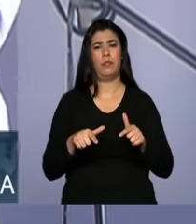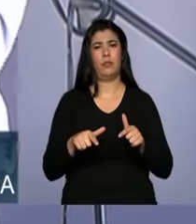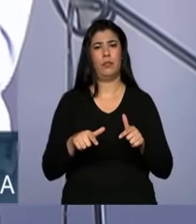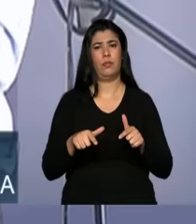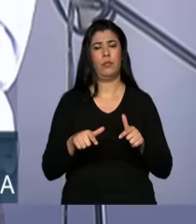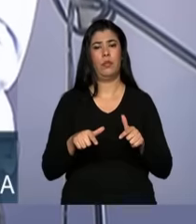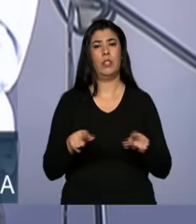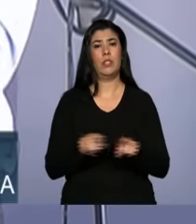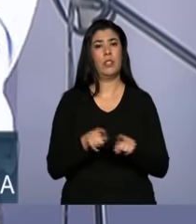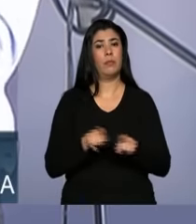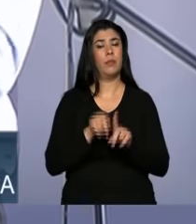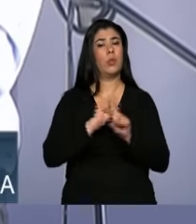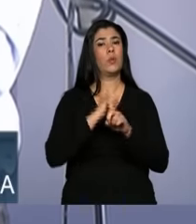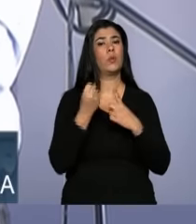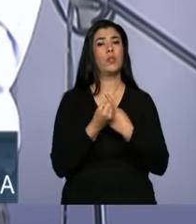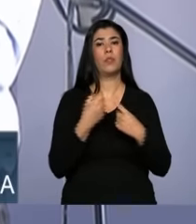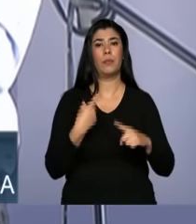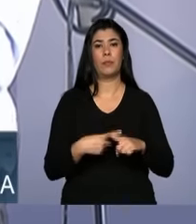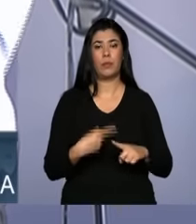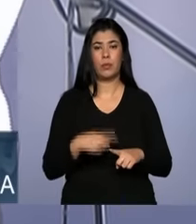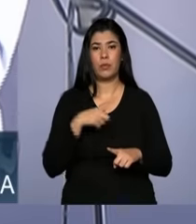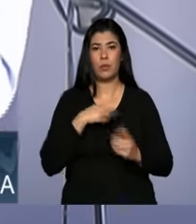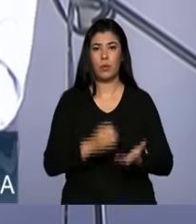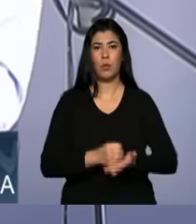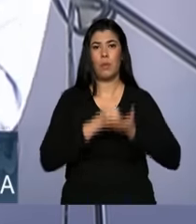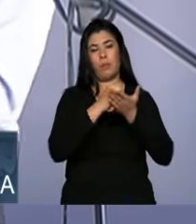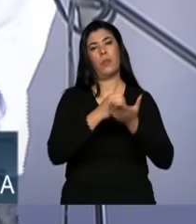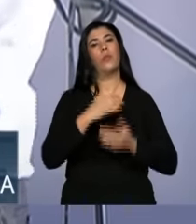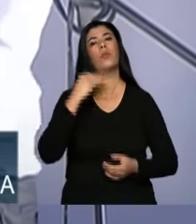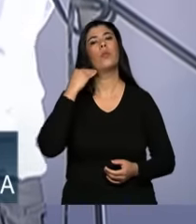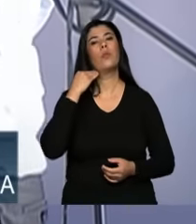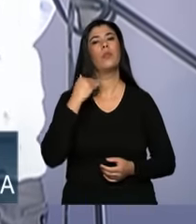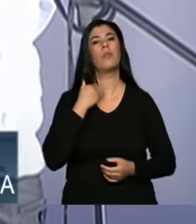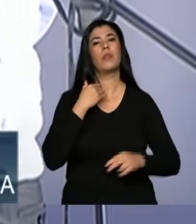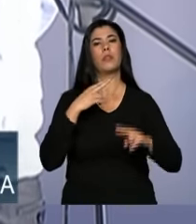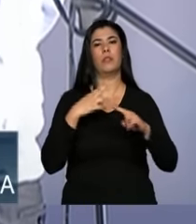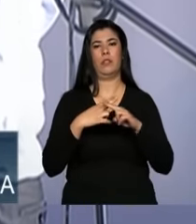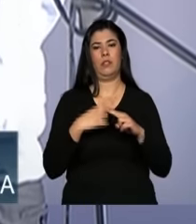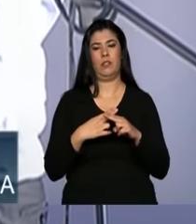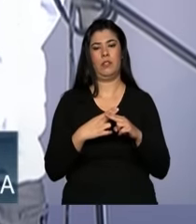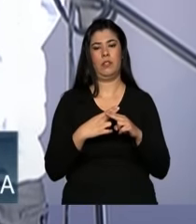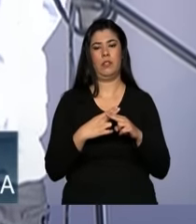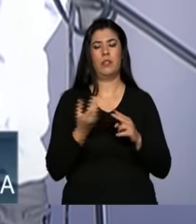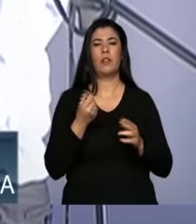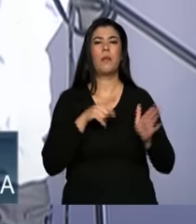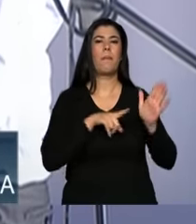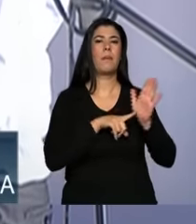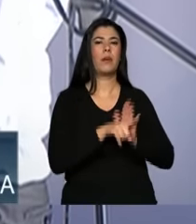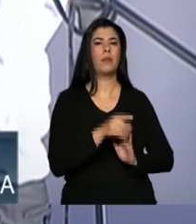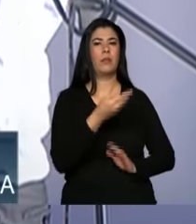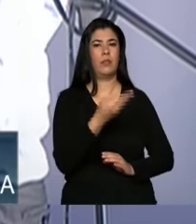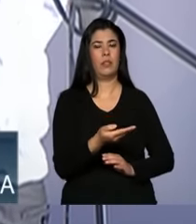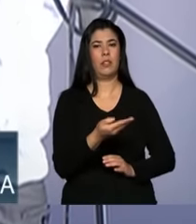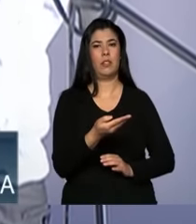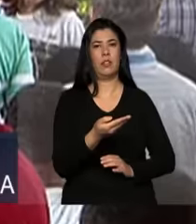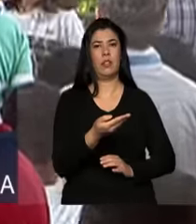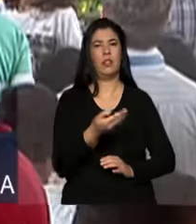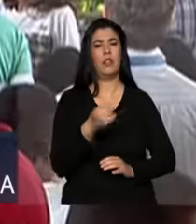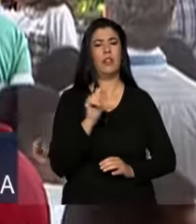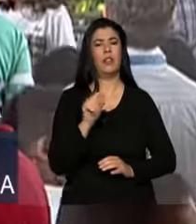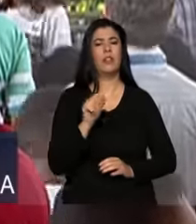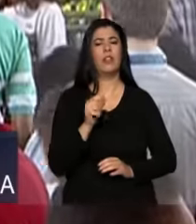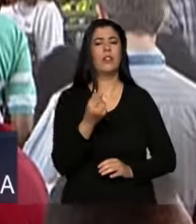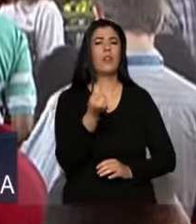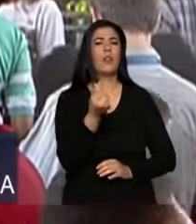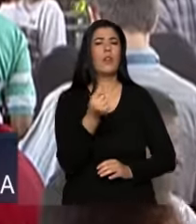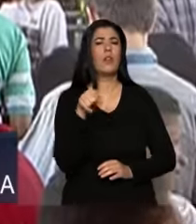um forte subsídio da Caixa. Eu não queria perguntar ao superintendente, esse aqui está na faixa de